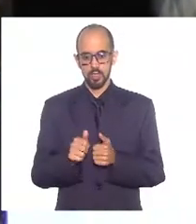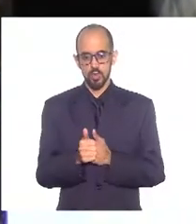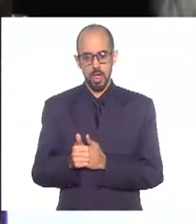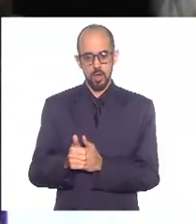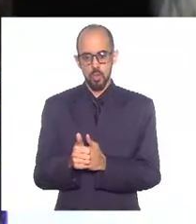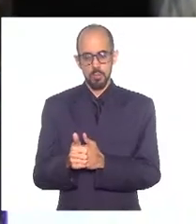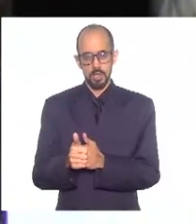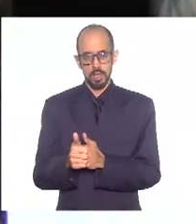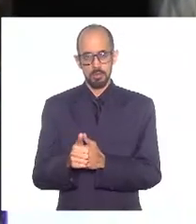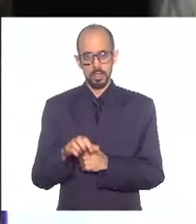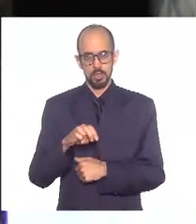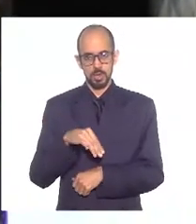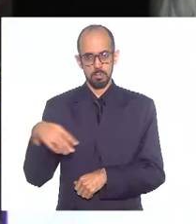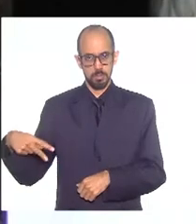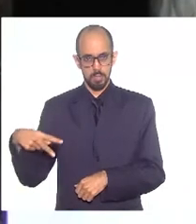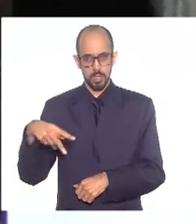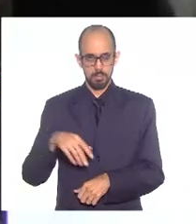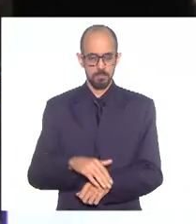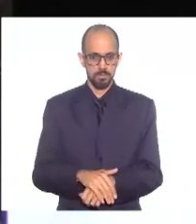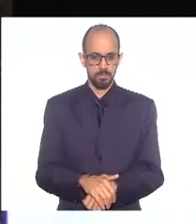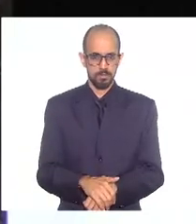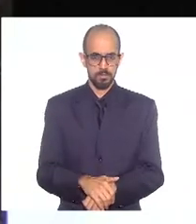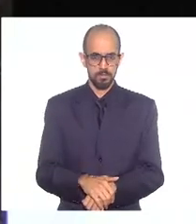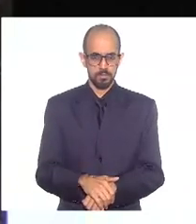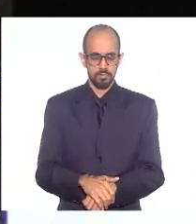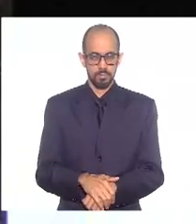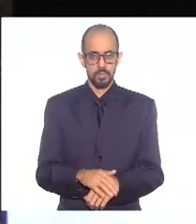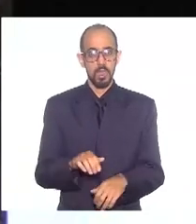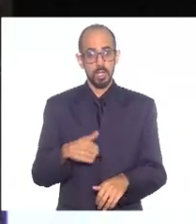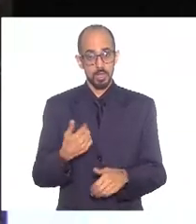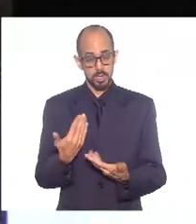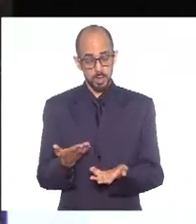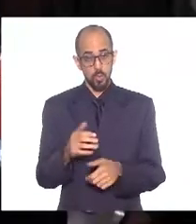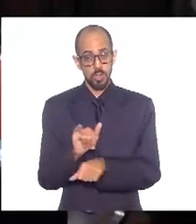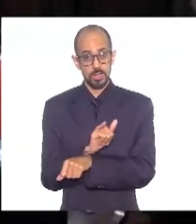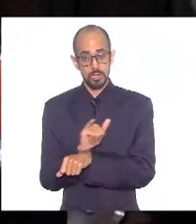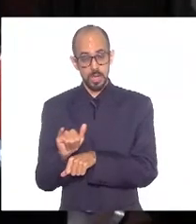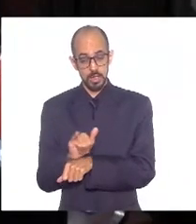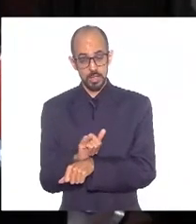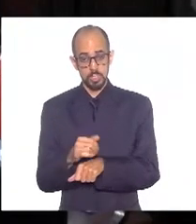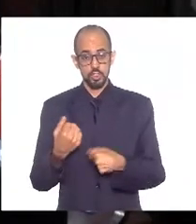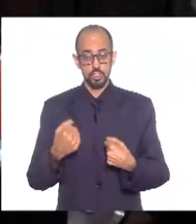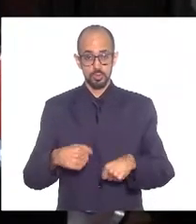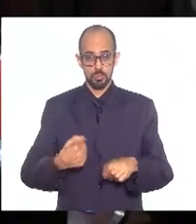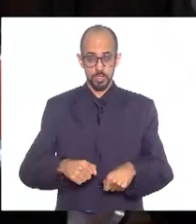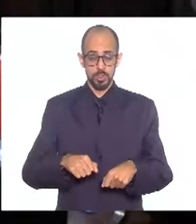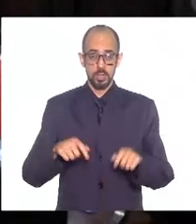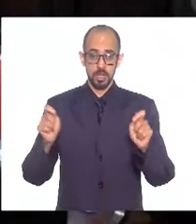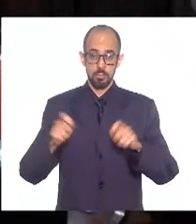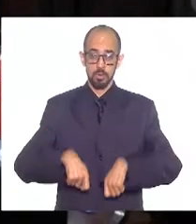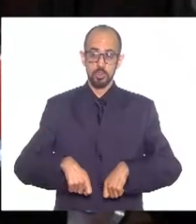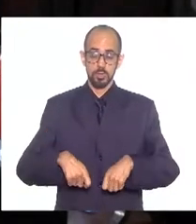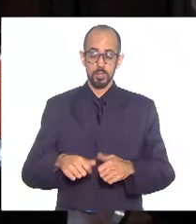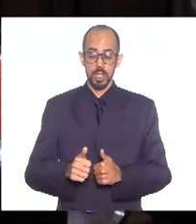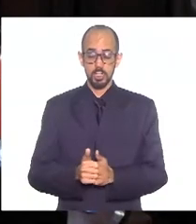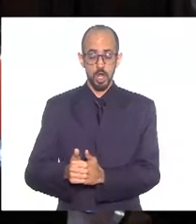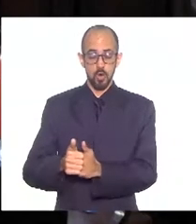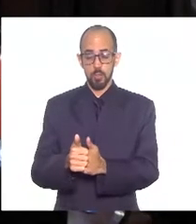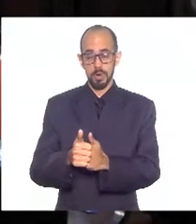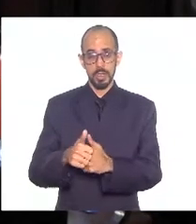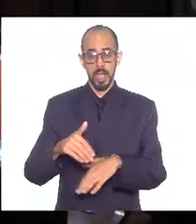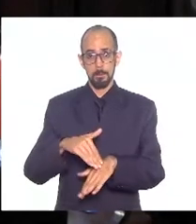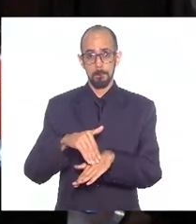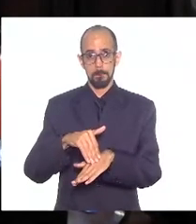ANP. Precisamos ter agora, através desse instrumento, desse convênio, possibilidade de acompanhar mais